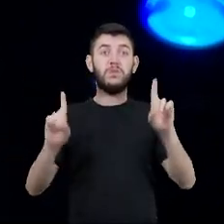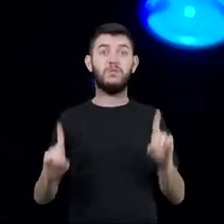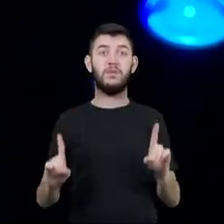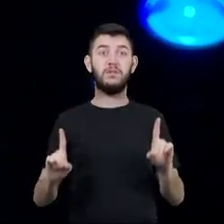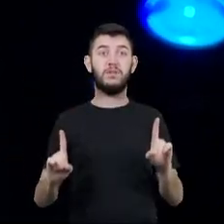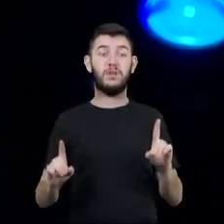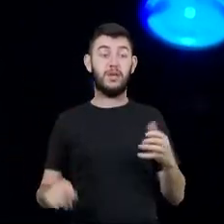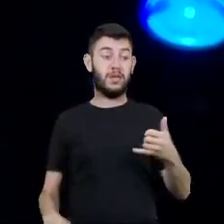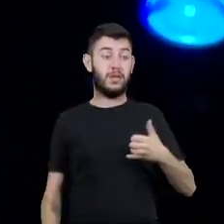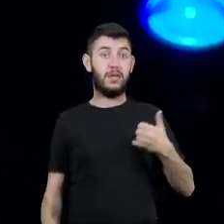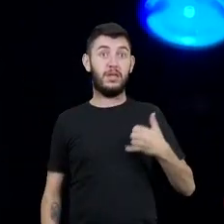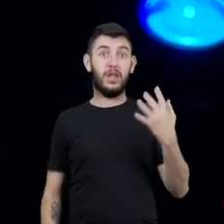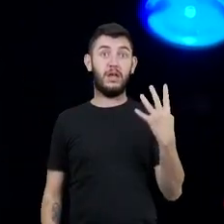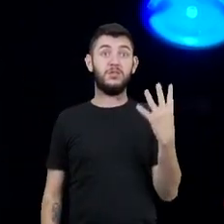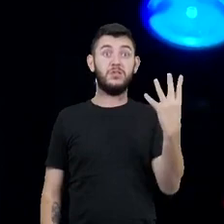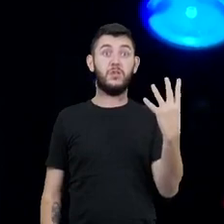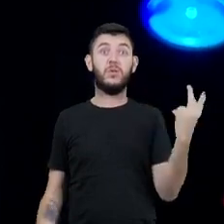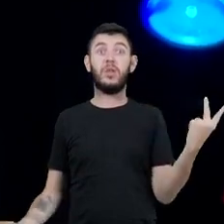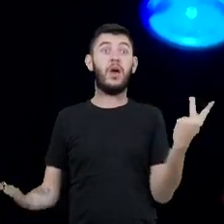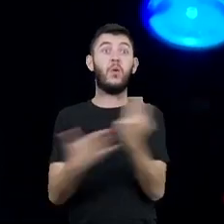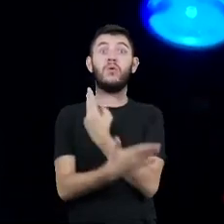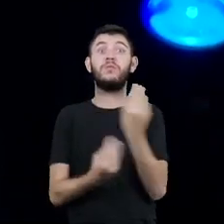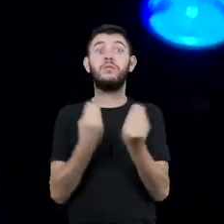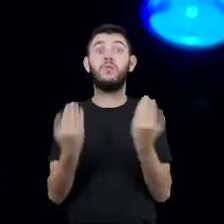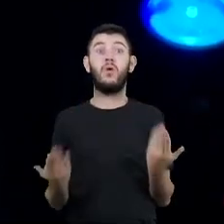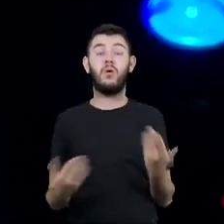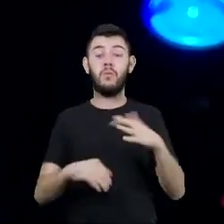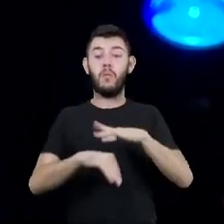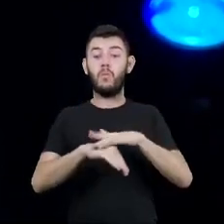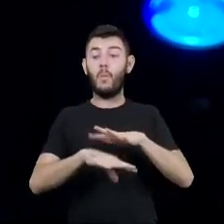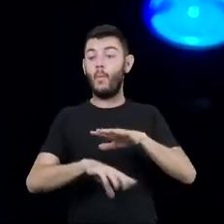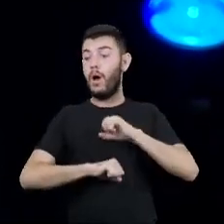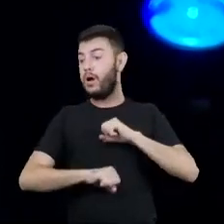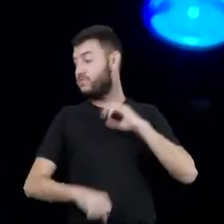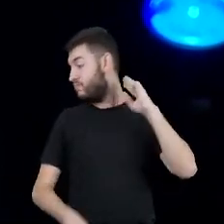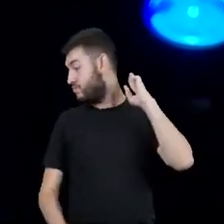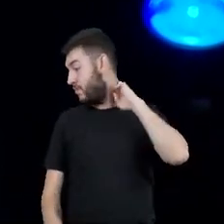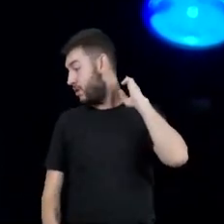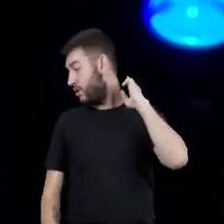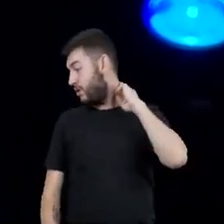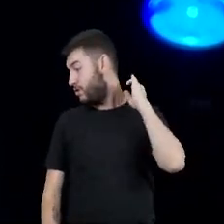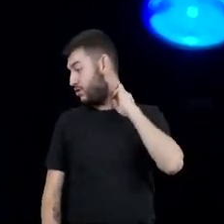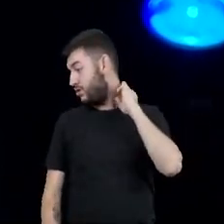tive meningite e a gente sabe o quanto é grave a doença.